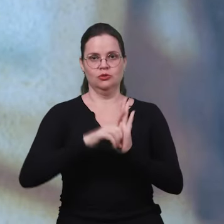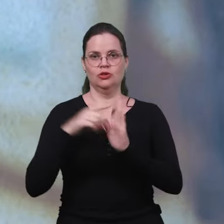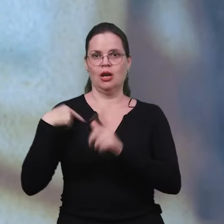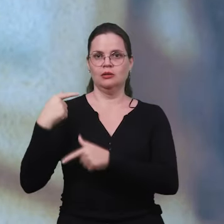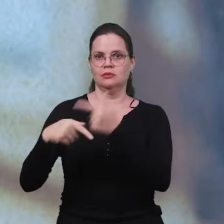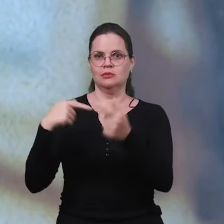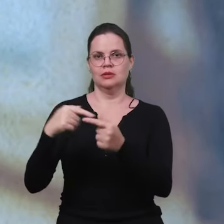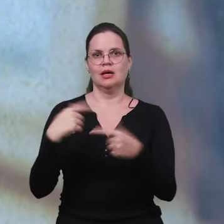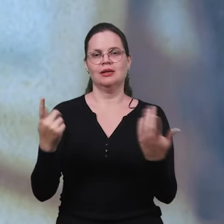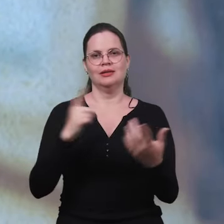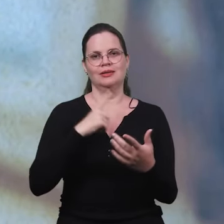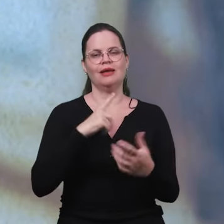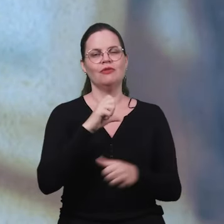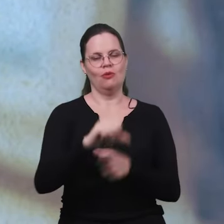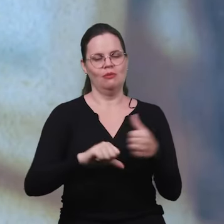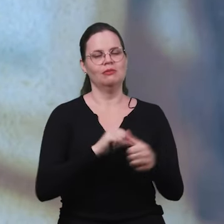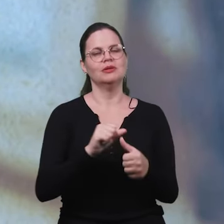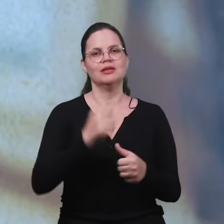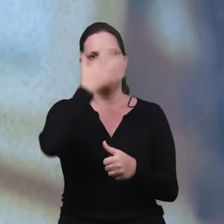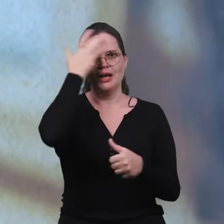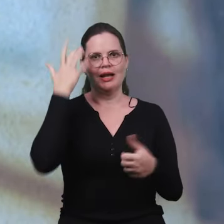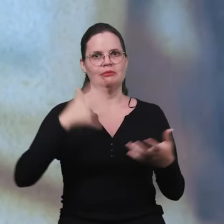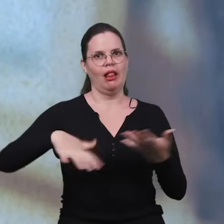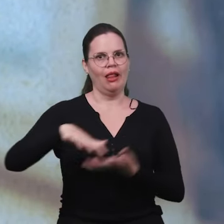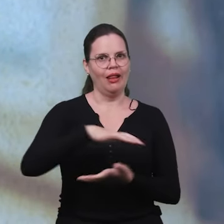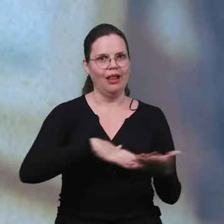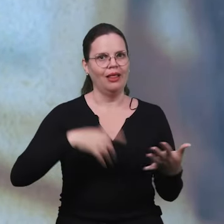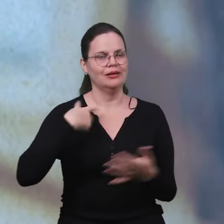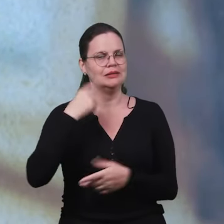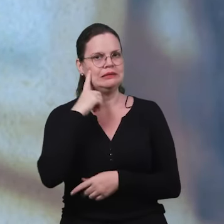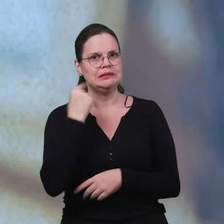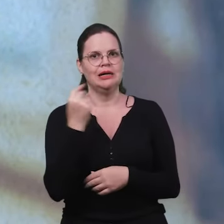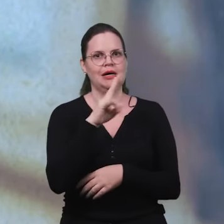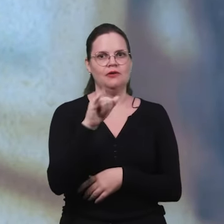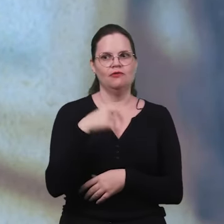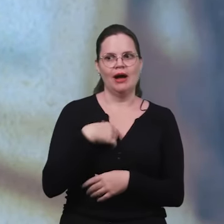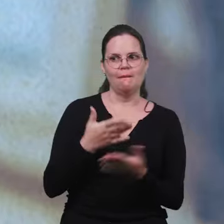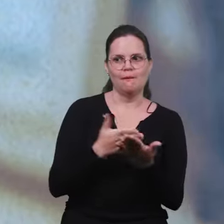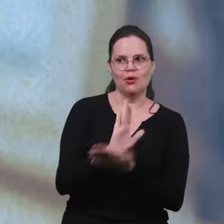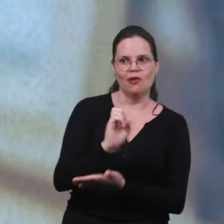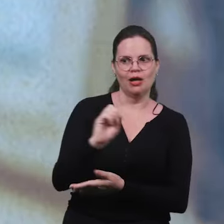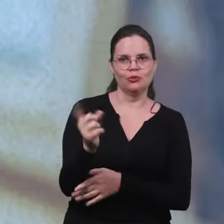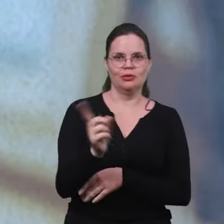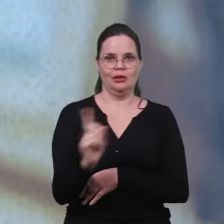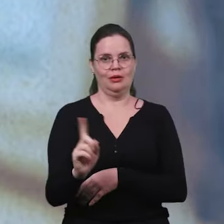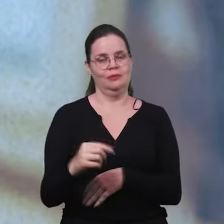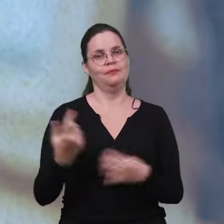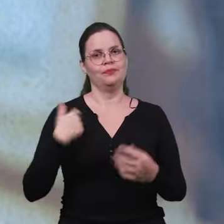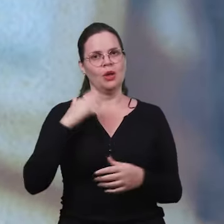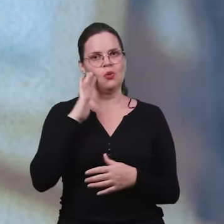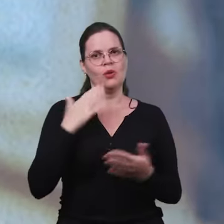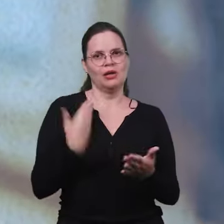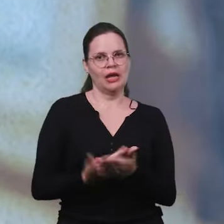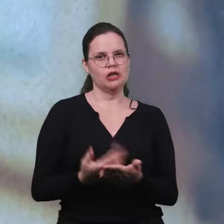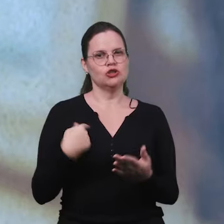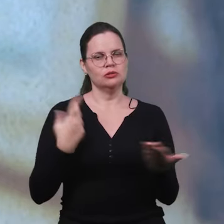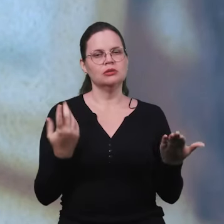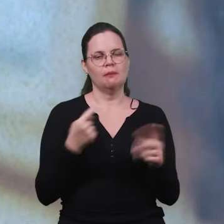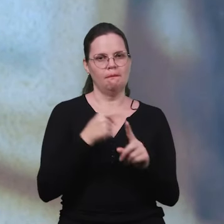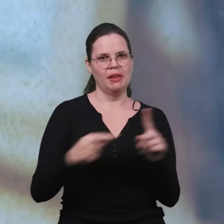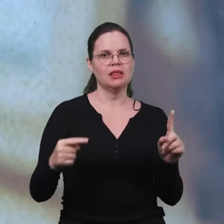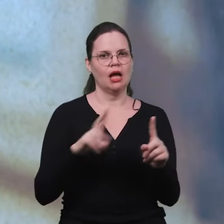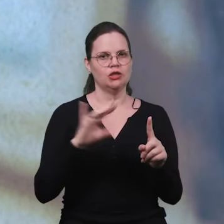a mudança mais polêmica, né? Inclusive, a gente fica naquela expectativa, será que vai ser aprovado ou não? Acredito que, pelo menos em parte,